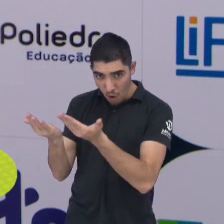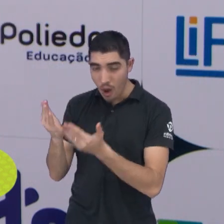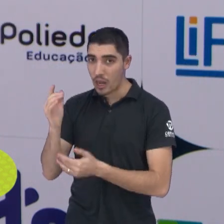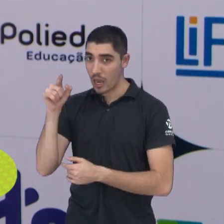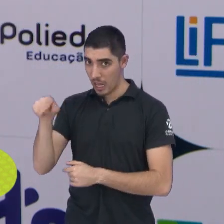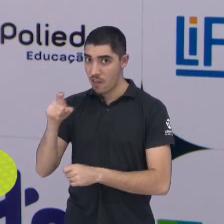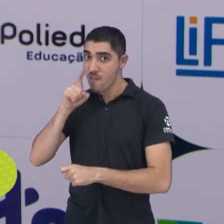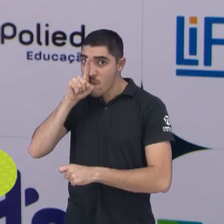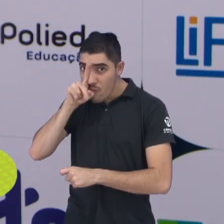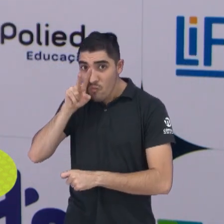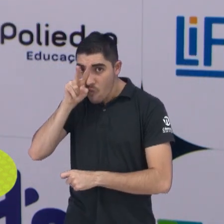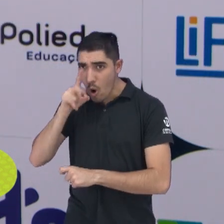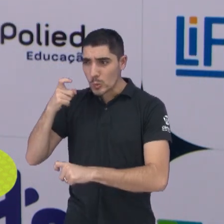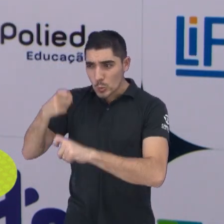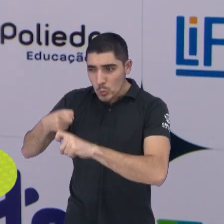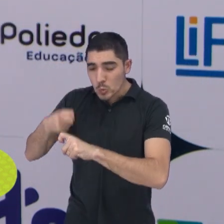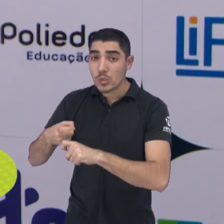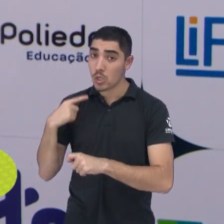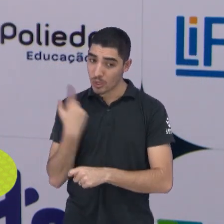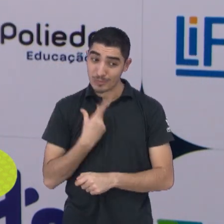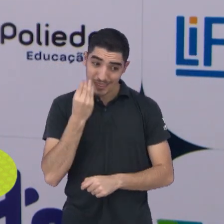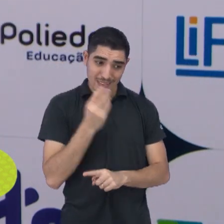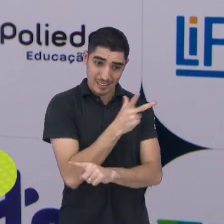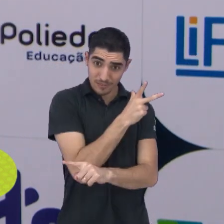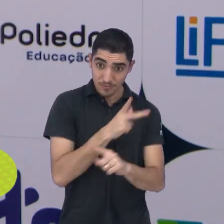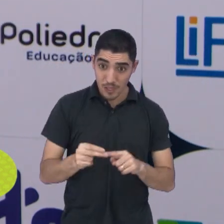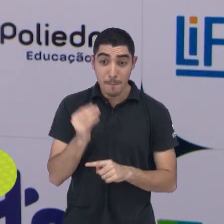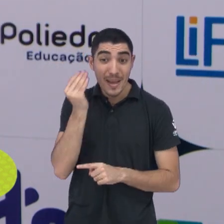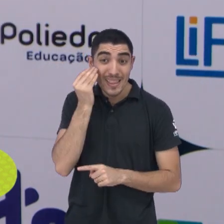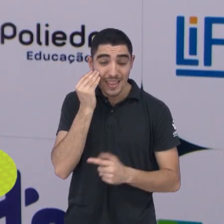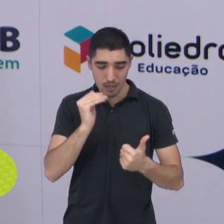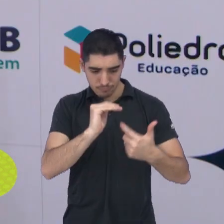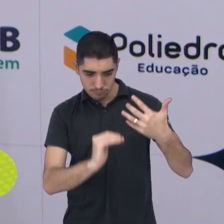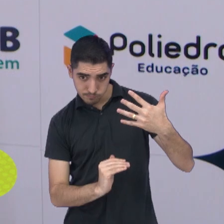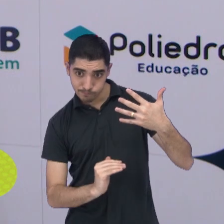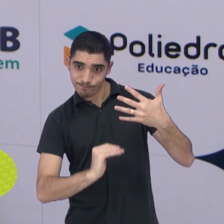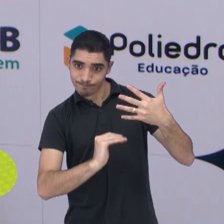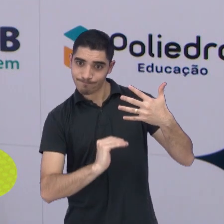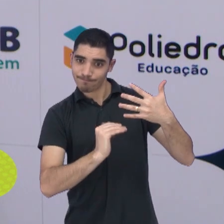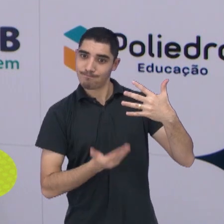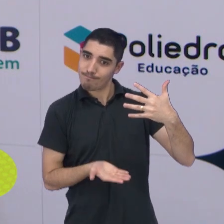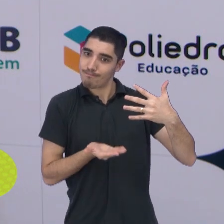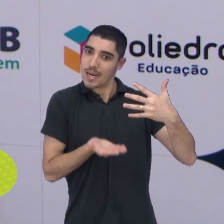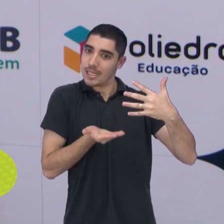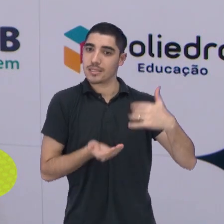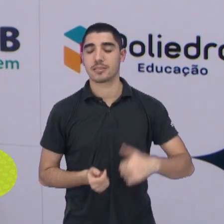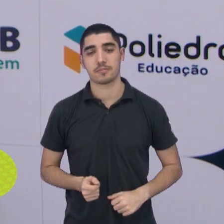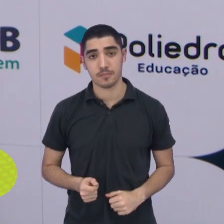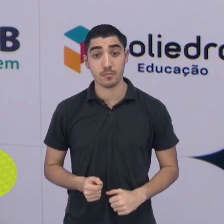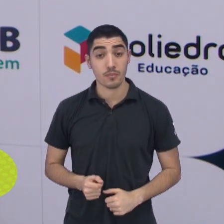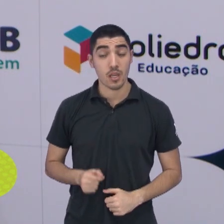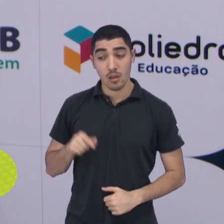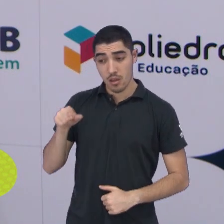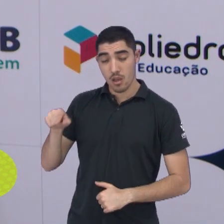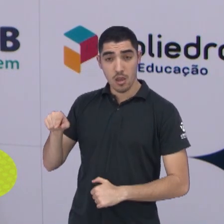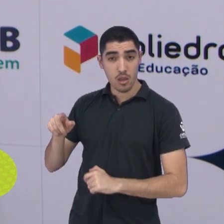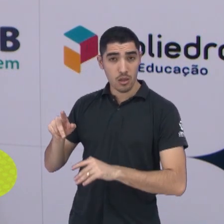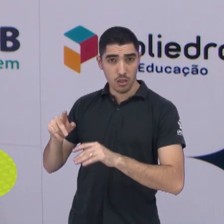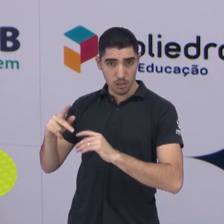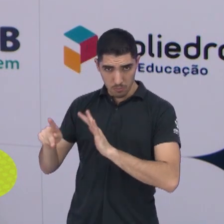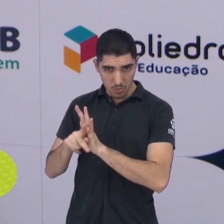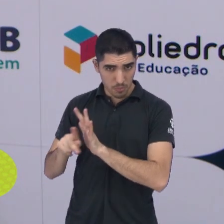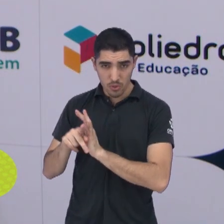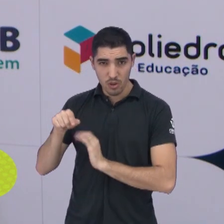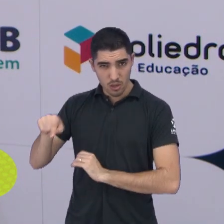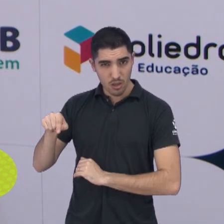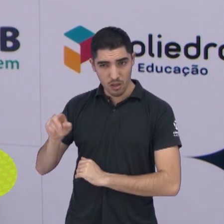tem que ganhar e classificar, ganhar mais posição na tabela. É um time que, mesmo desclassificado, rebaixado, eles querem